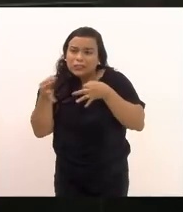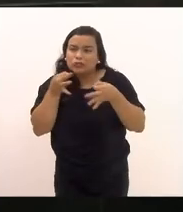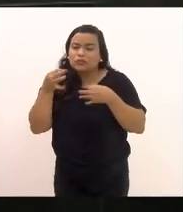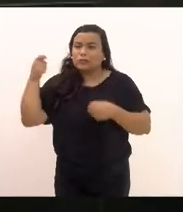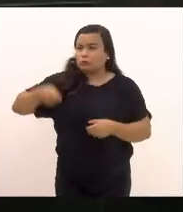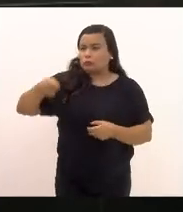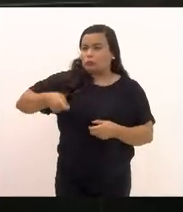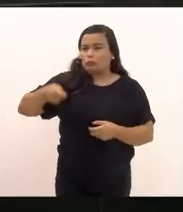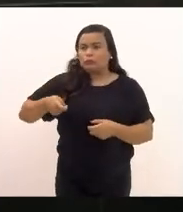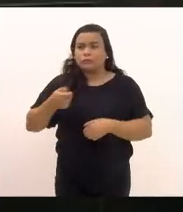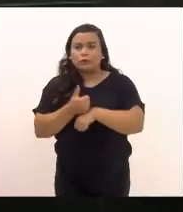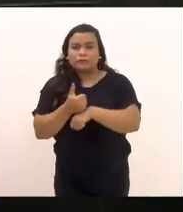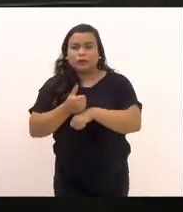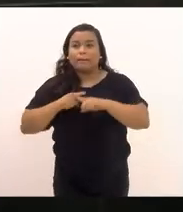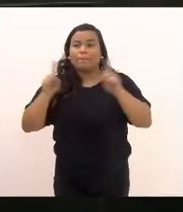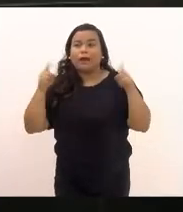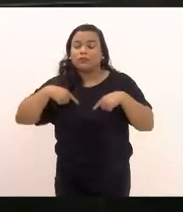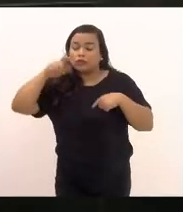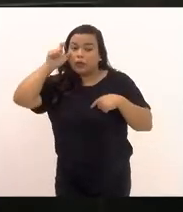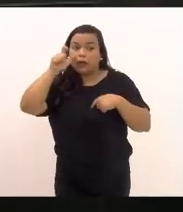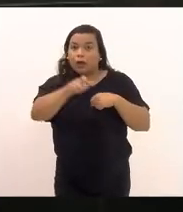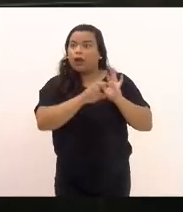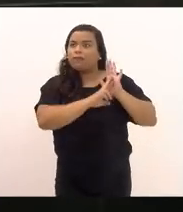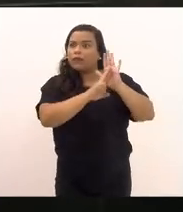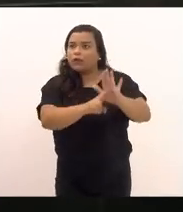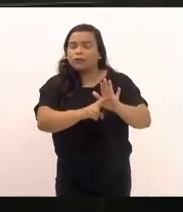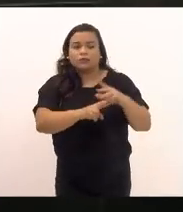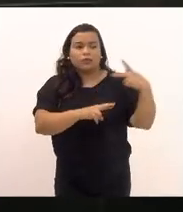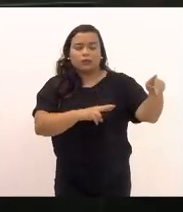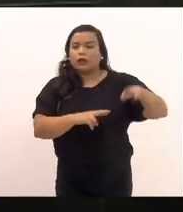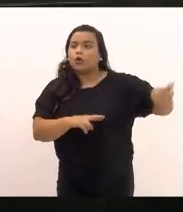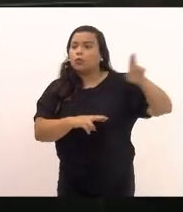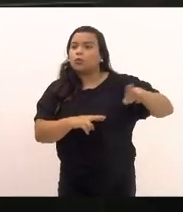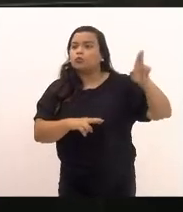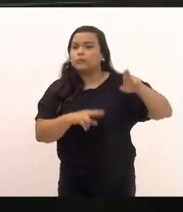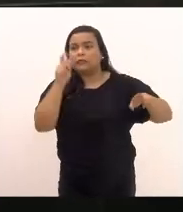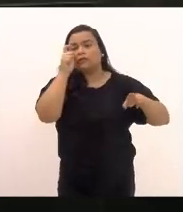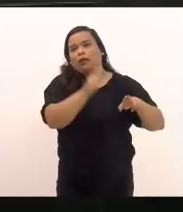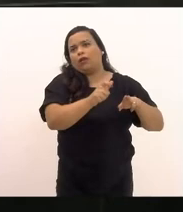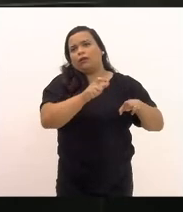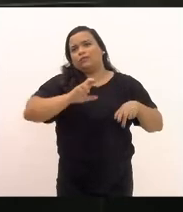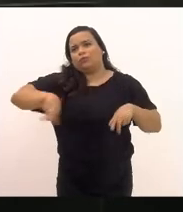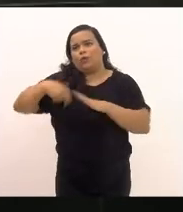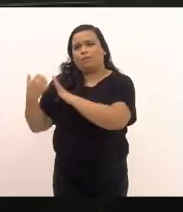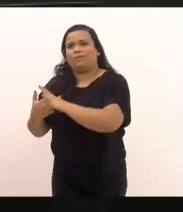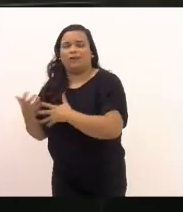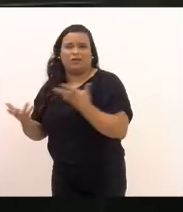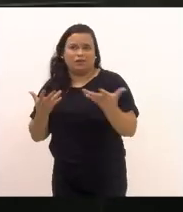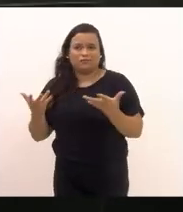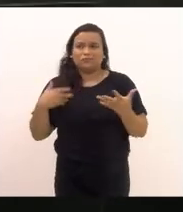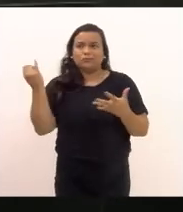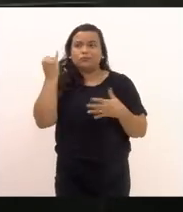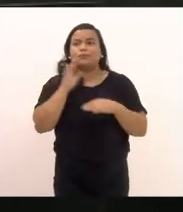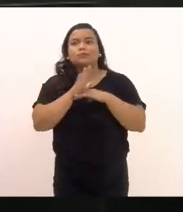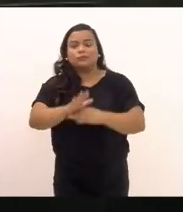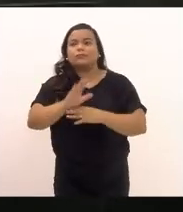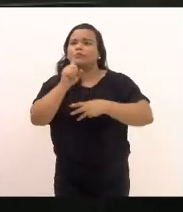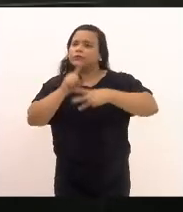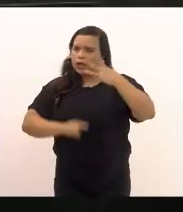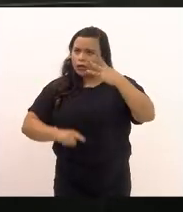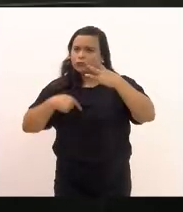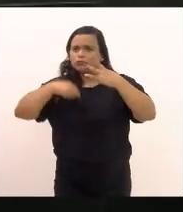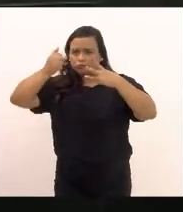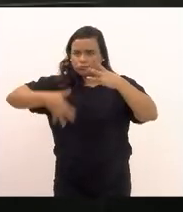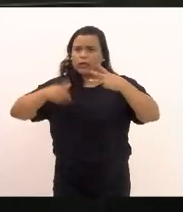referência o interesse do usuário, enfim. Então, eu acho que a gente vai dar uma importante contribuição, além desses três membros que eu citei, que ocupam funções na